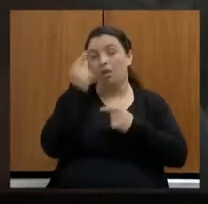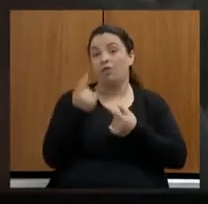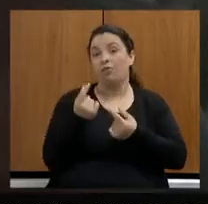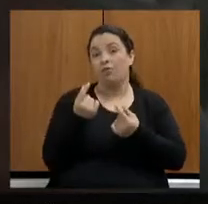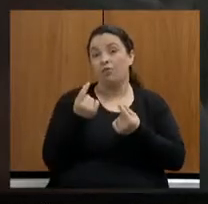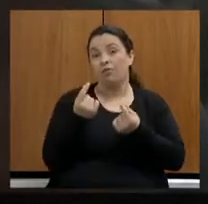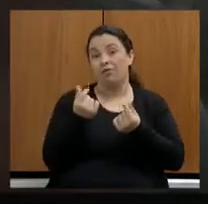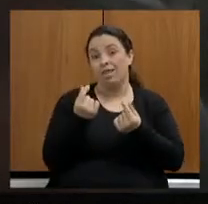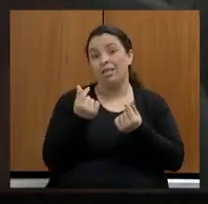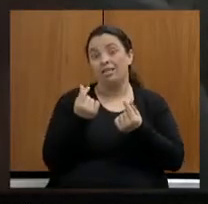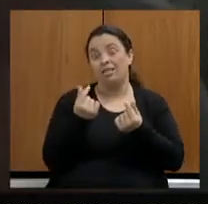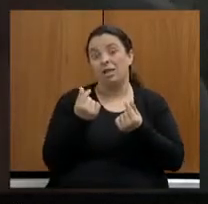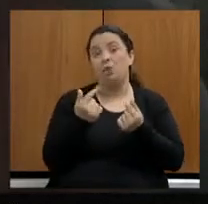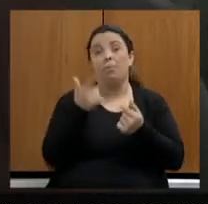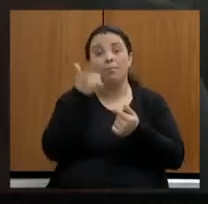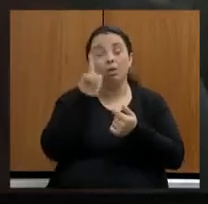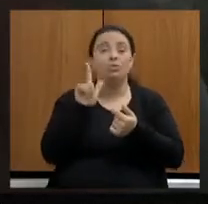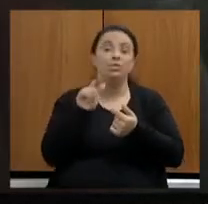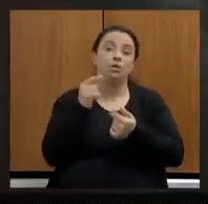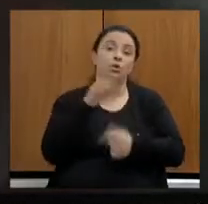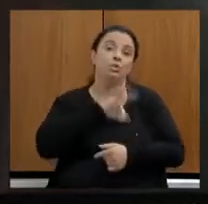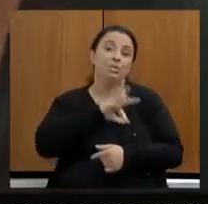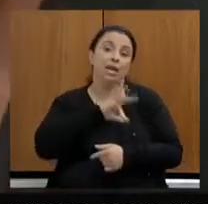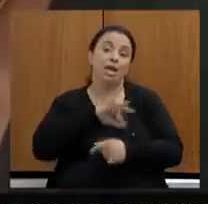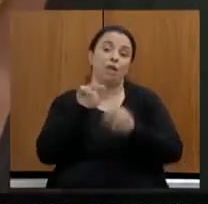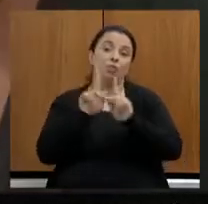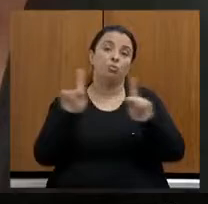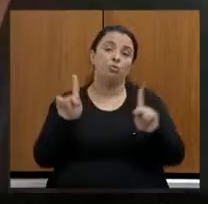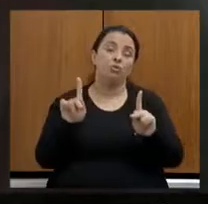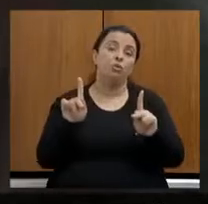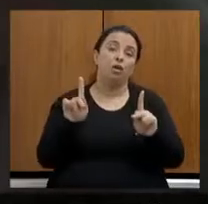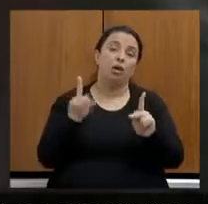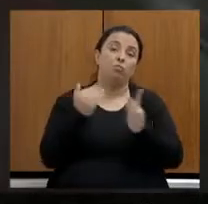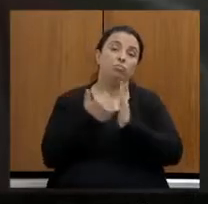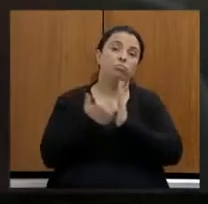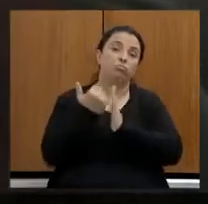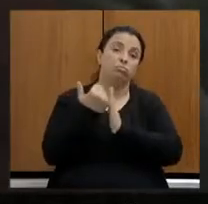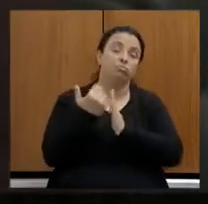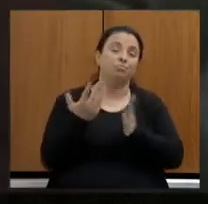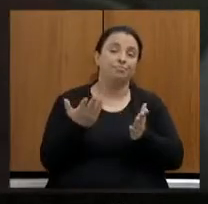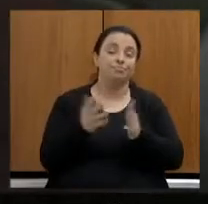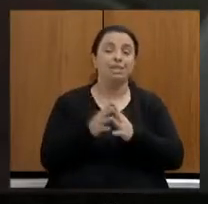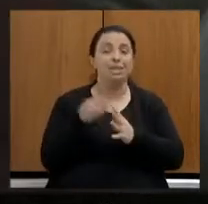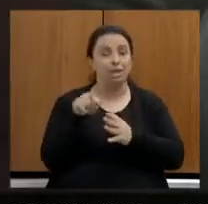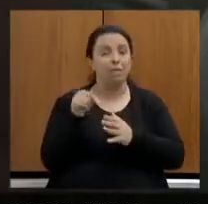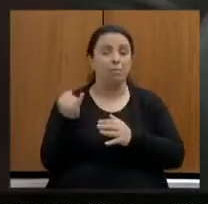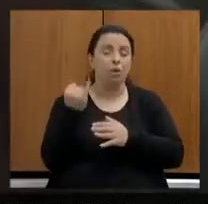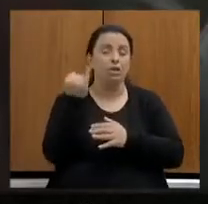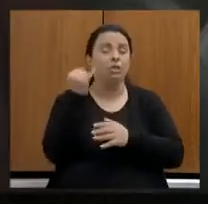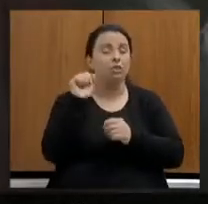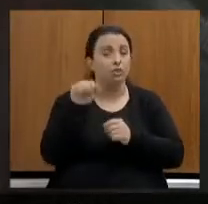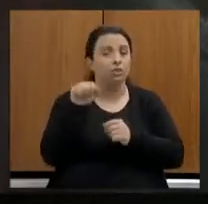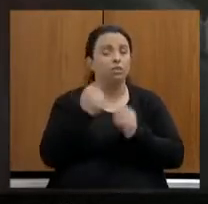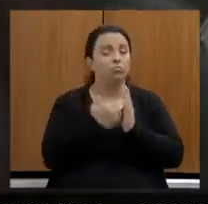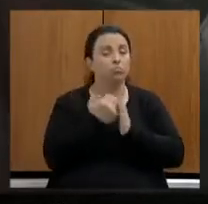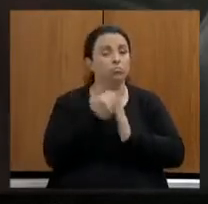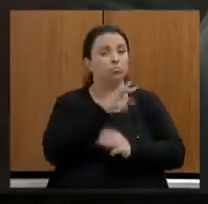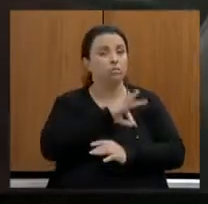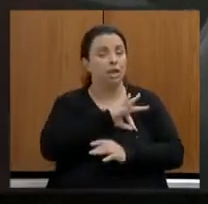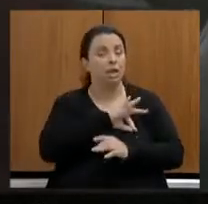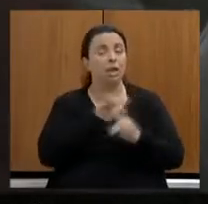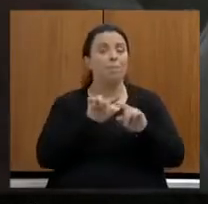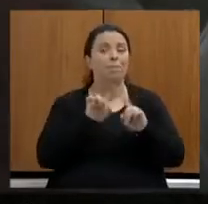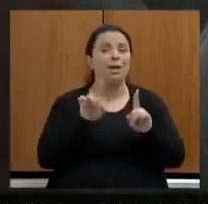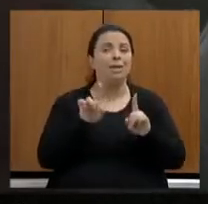é de profissionais da educação que são tão importantes mas assim eu entendo muito o que o senhor fala sobre